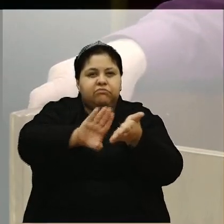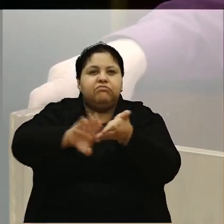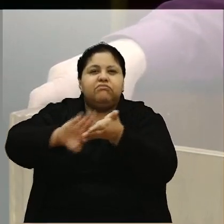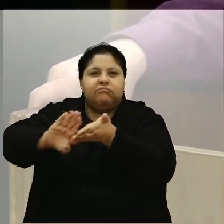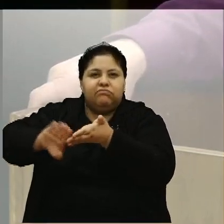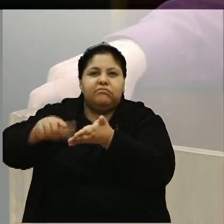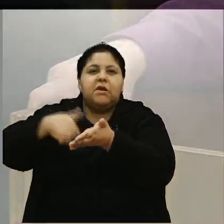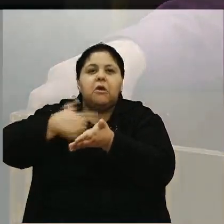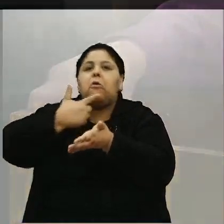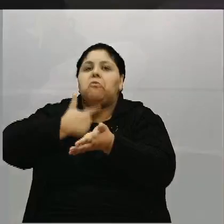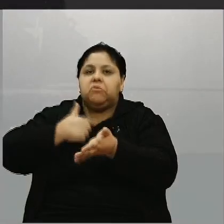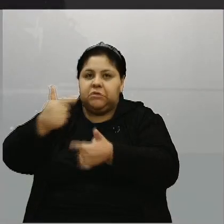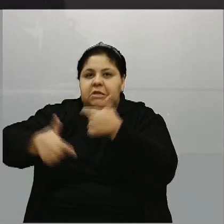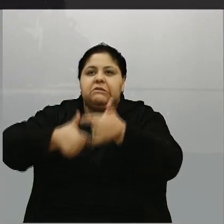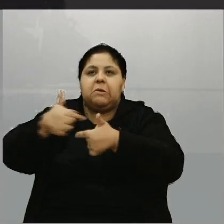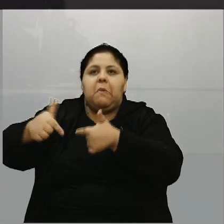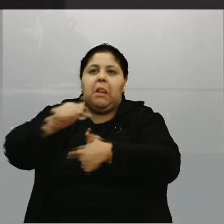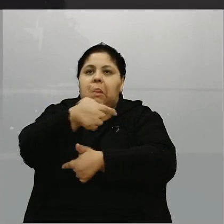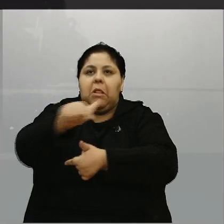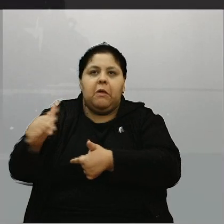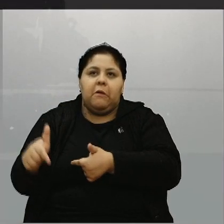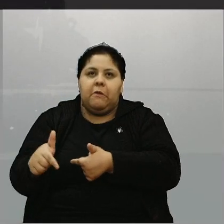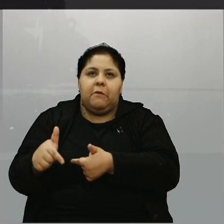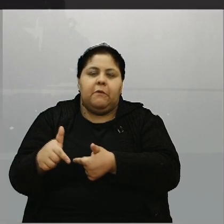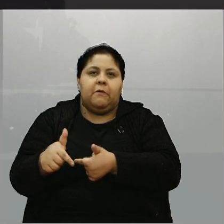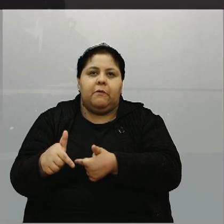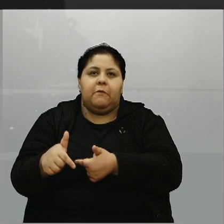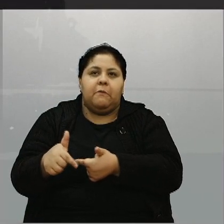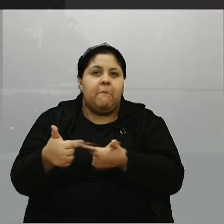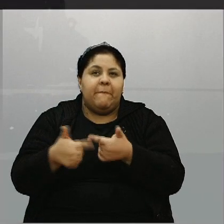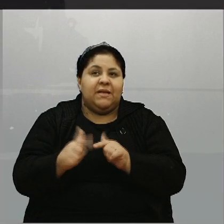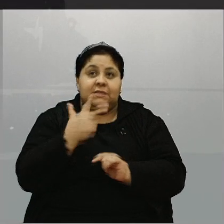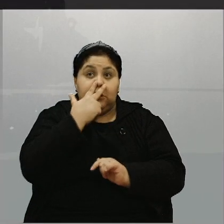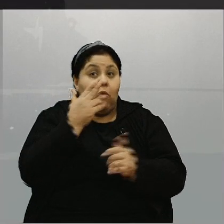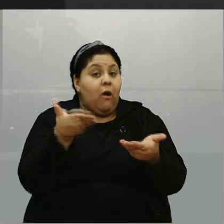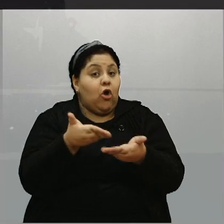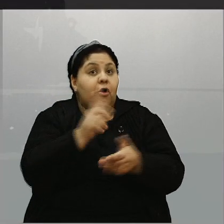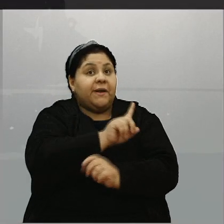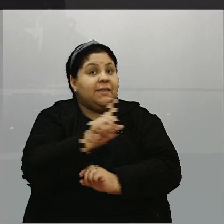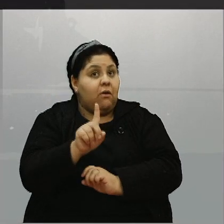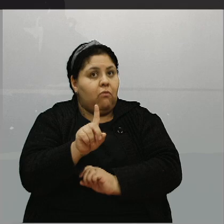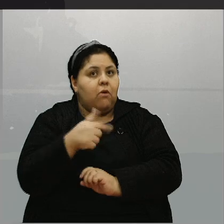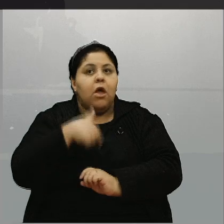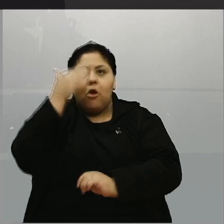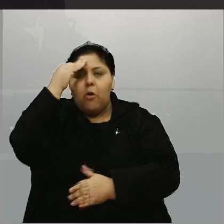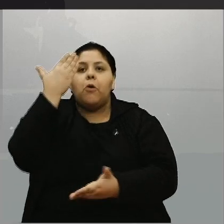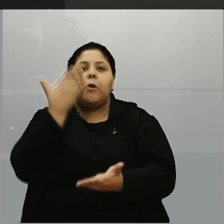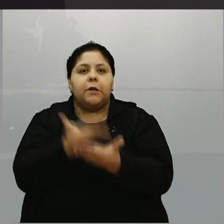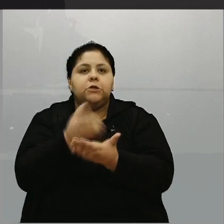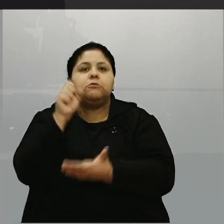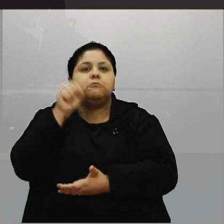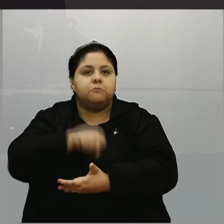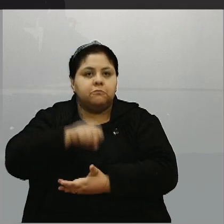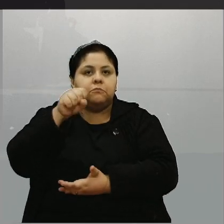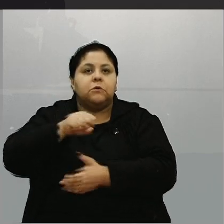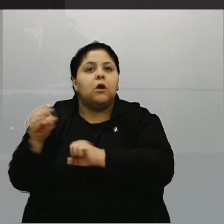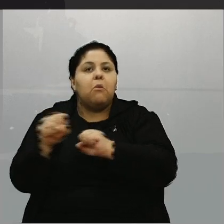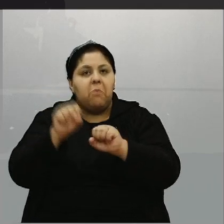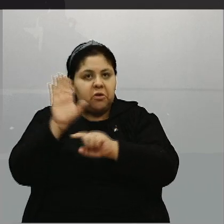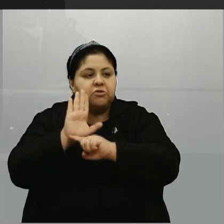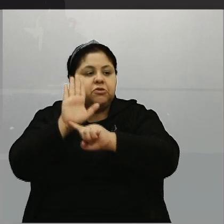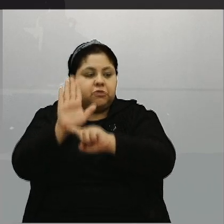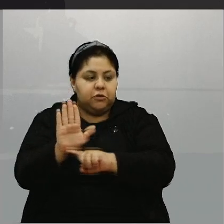com o trabalho ali, foi feito em outras vezes, mas não desse quilate nessa qualidade. Eu acredito, sim, que isso pode